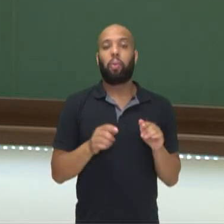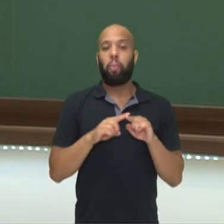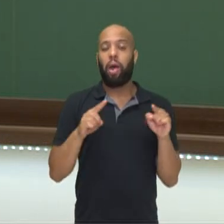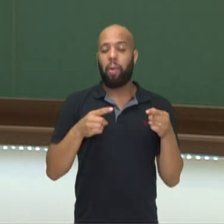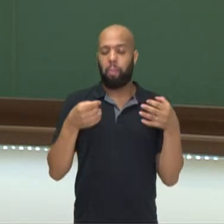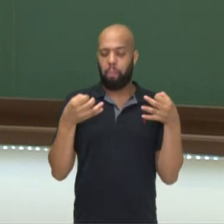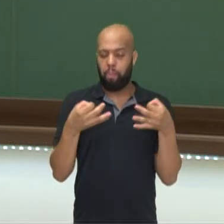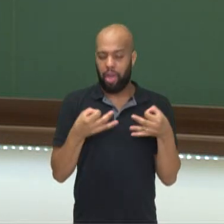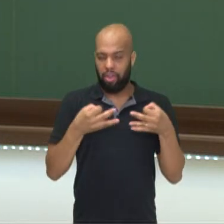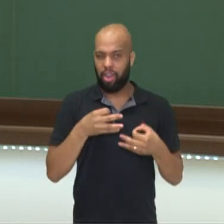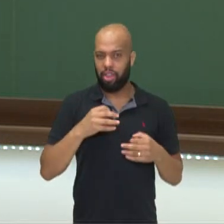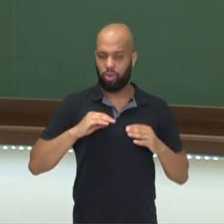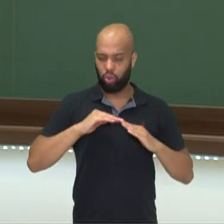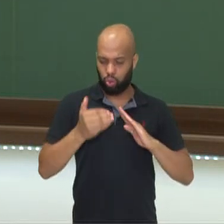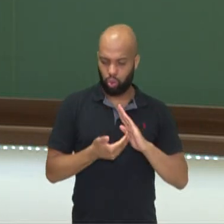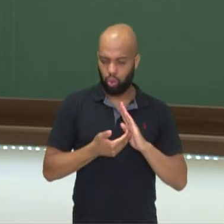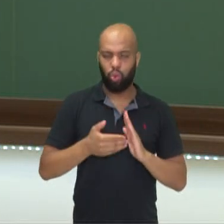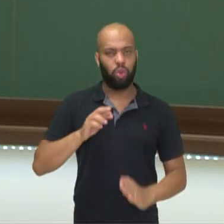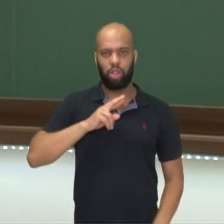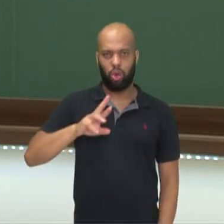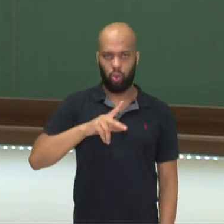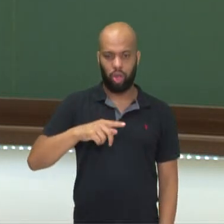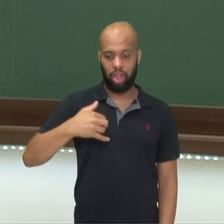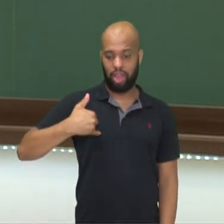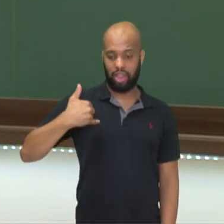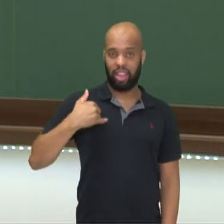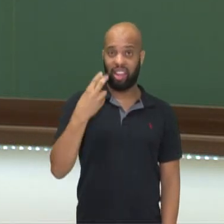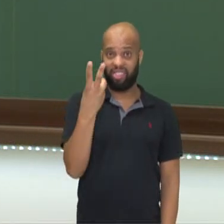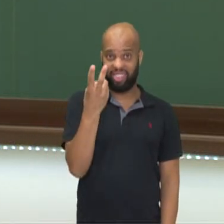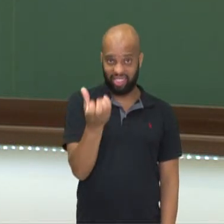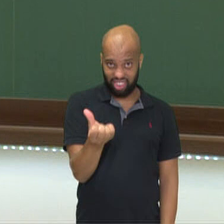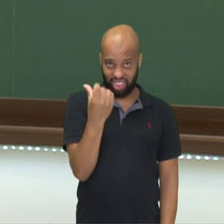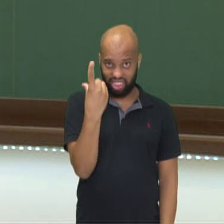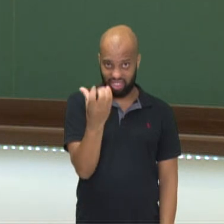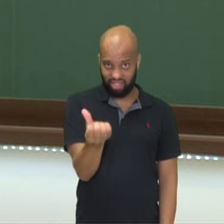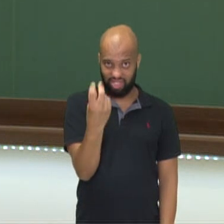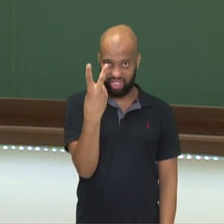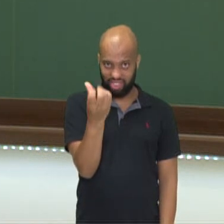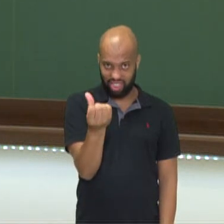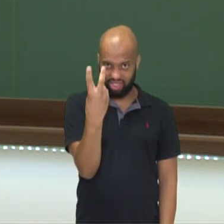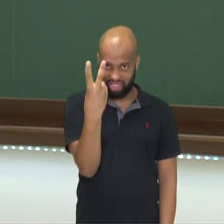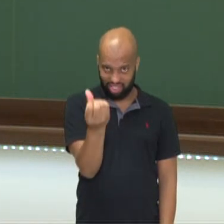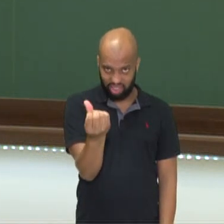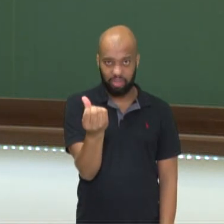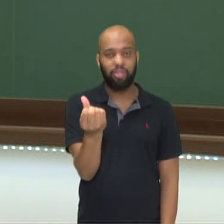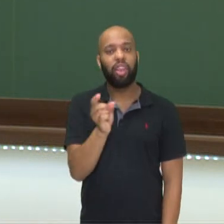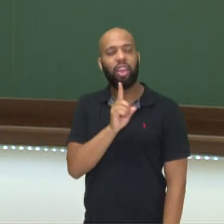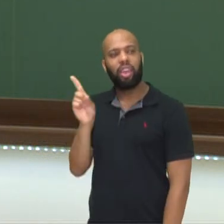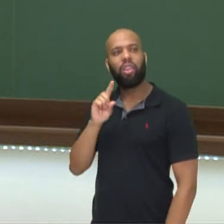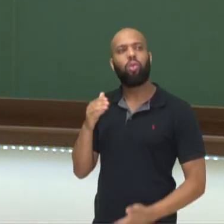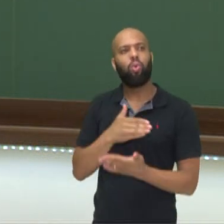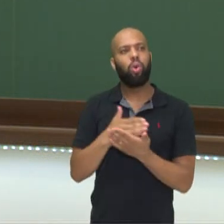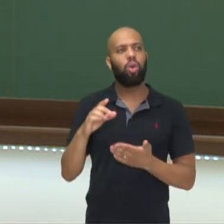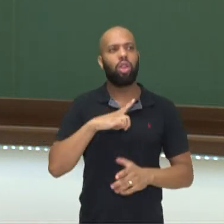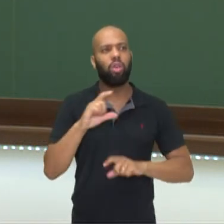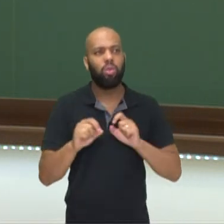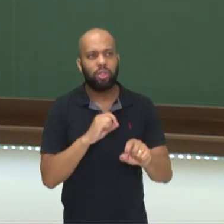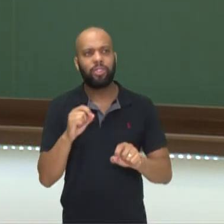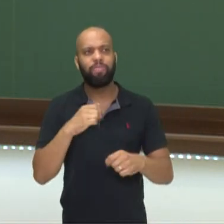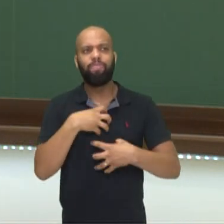mar de rosas, né? Com 26 anos, aproximadamente com 26 anos, Beethoven começou a